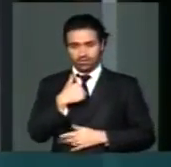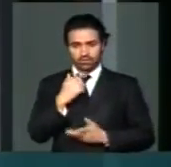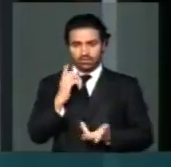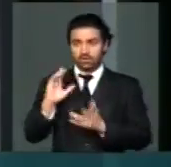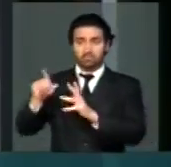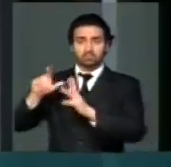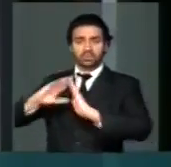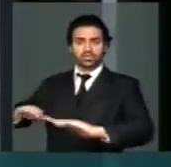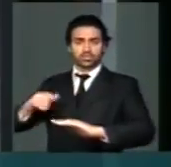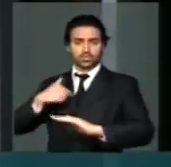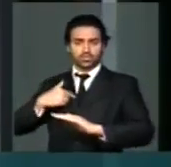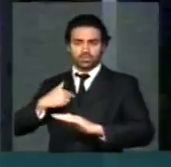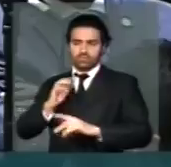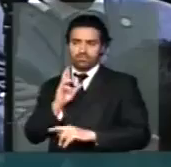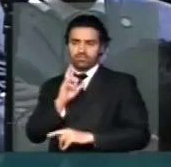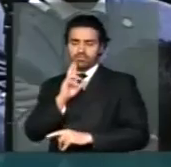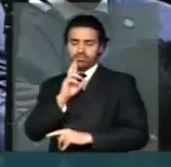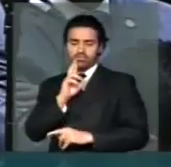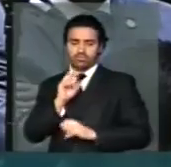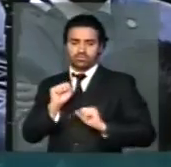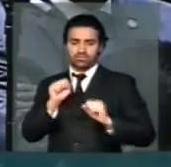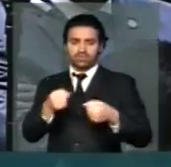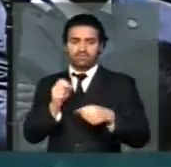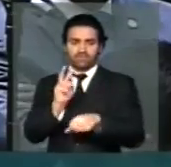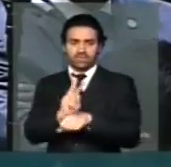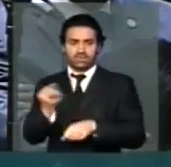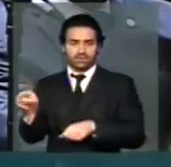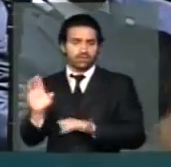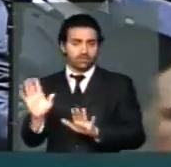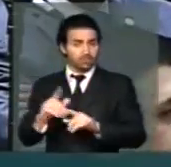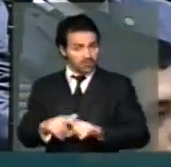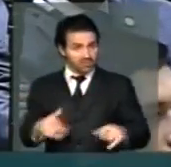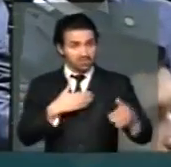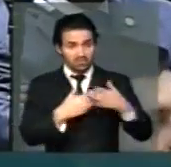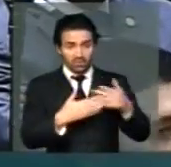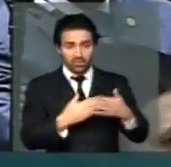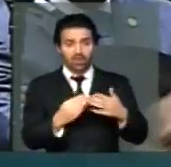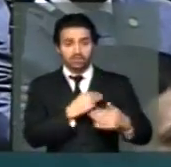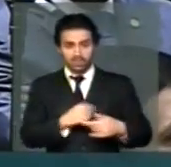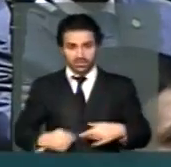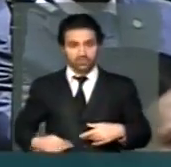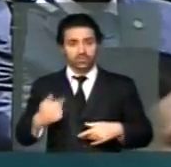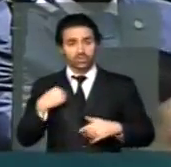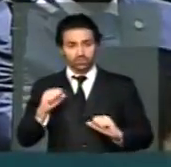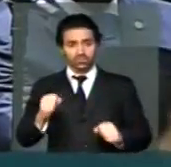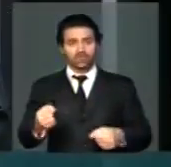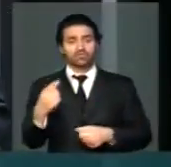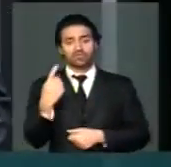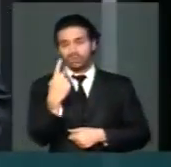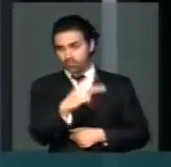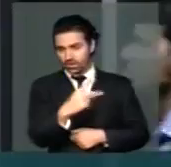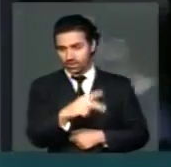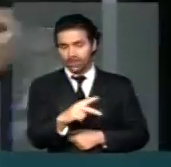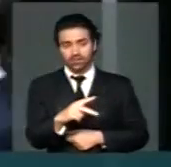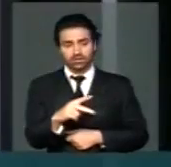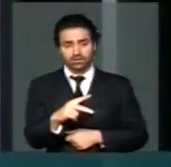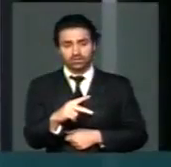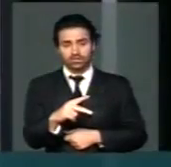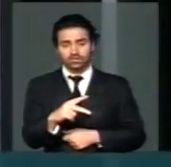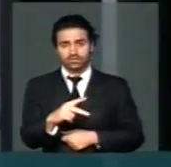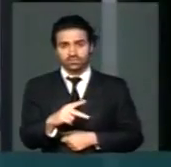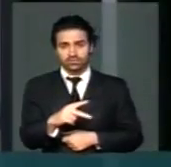ministro Gilmar Mendes, mas faria isso com qualquer outro ministro, inclusive ministros indicados por Lula e por